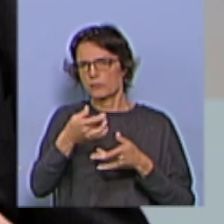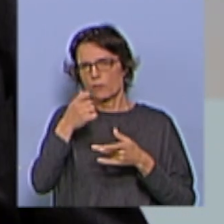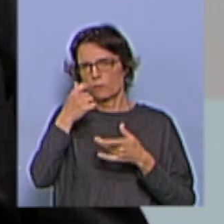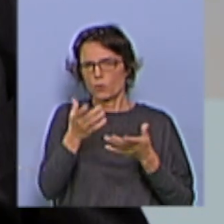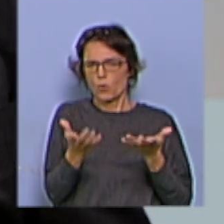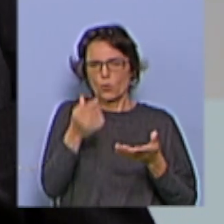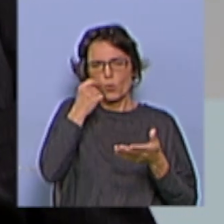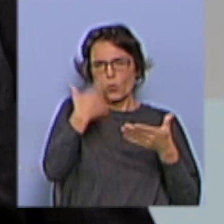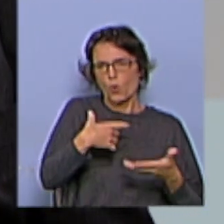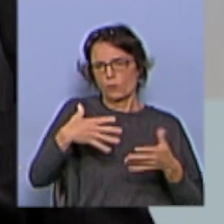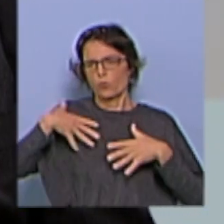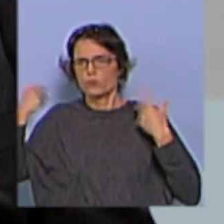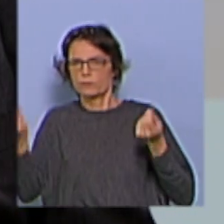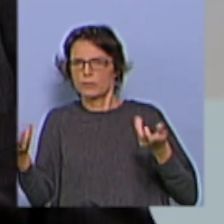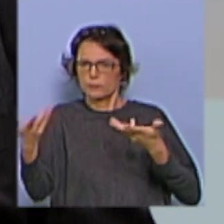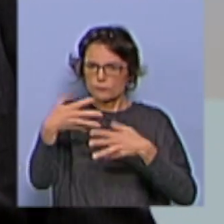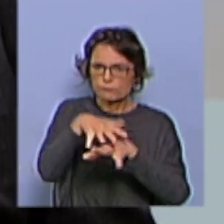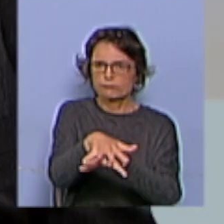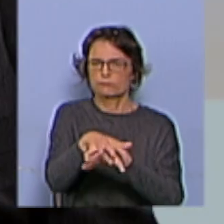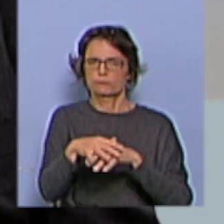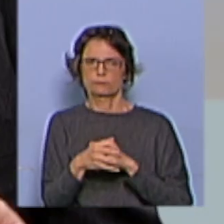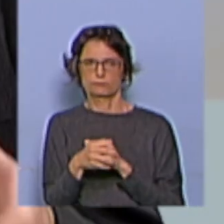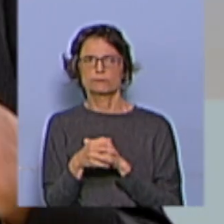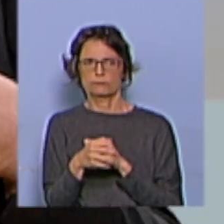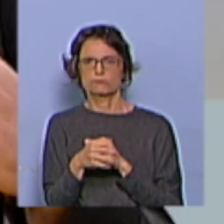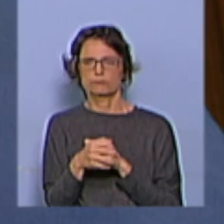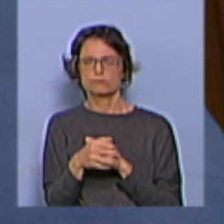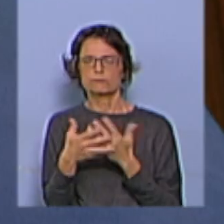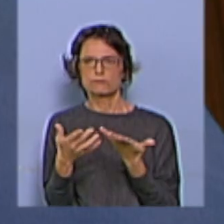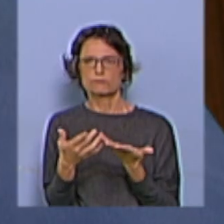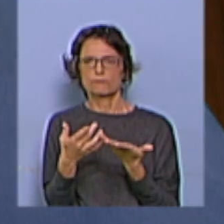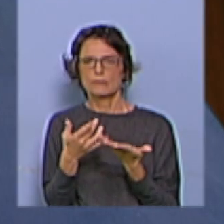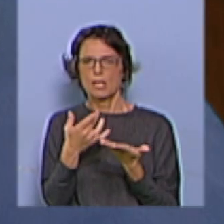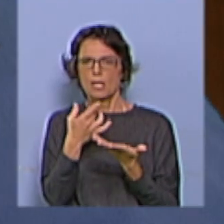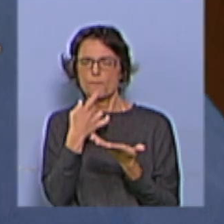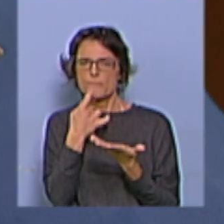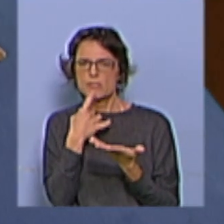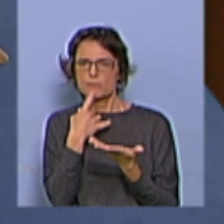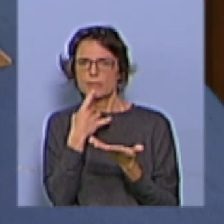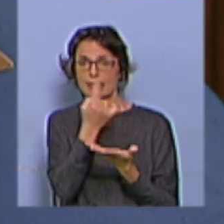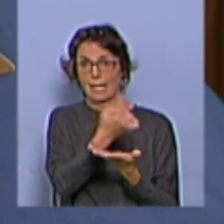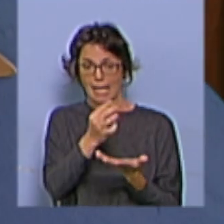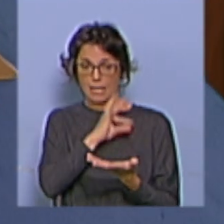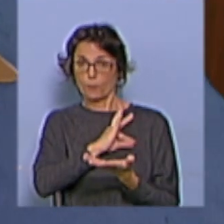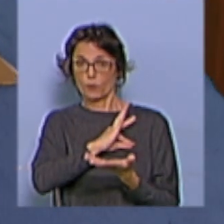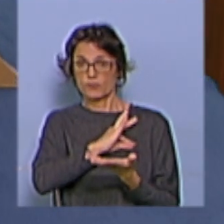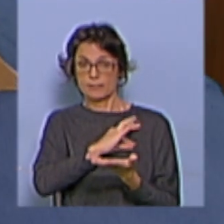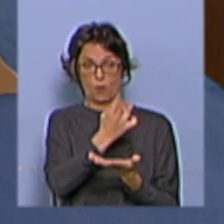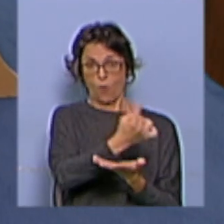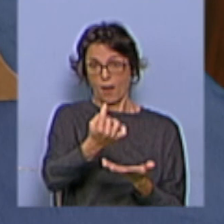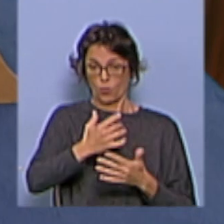inter-relação, uma conjugação das diferentes profissões. Portanto,